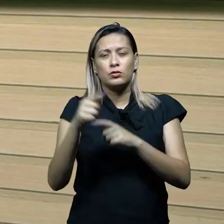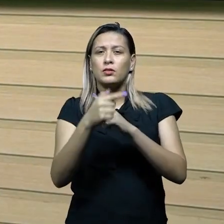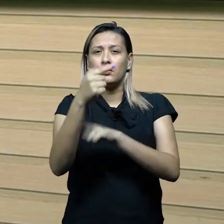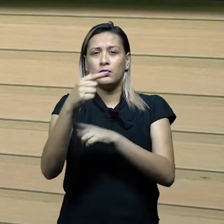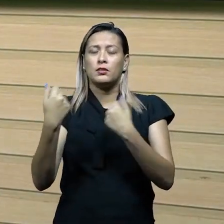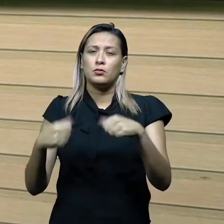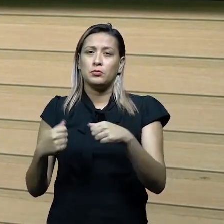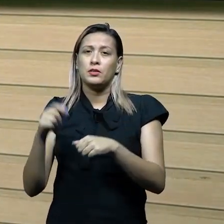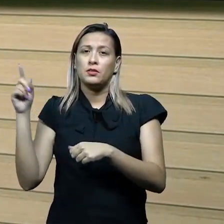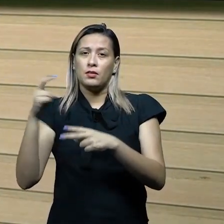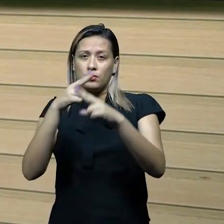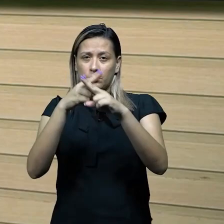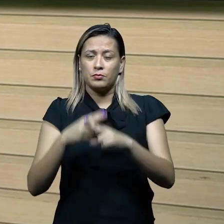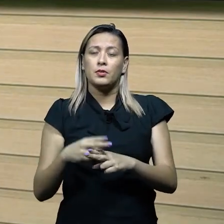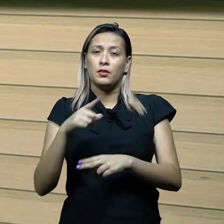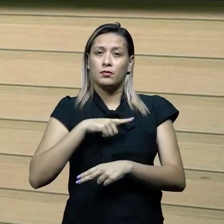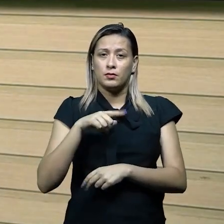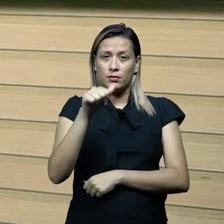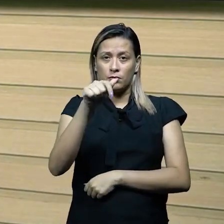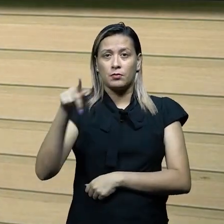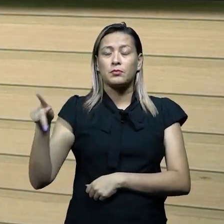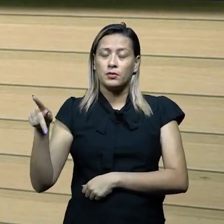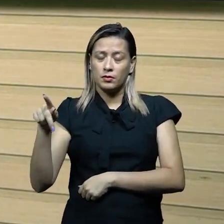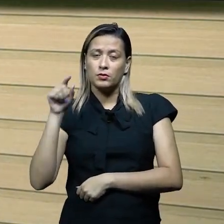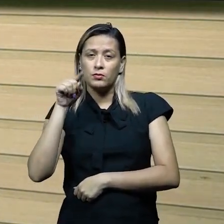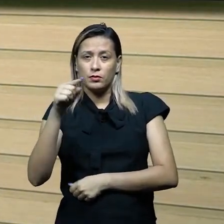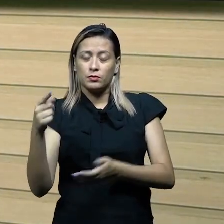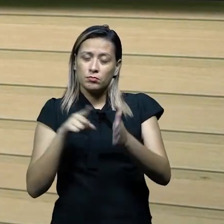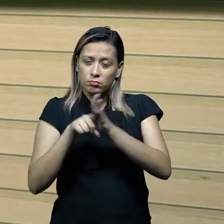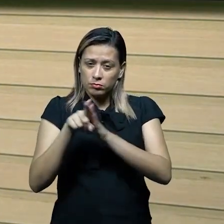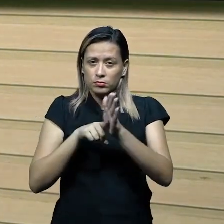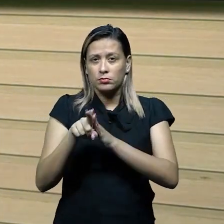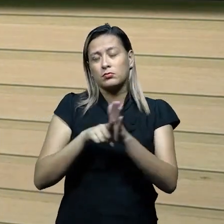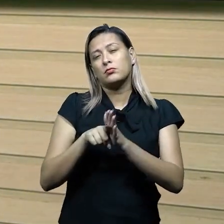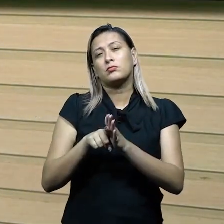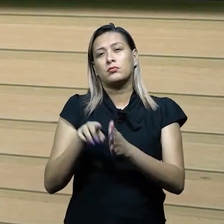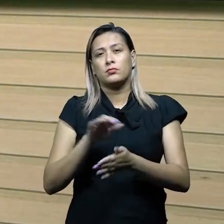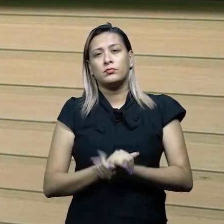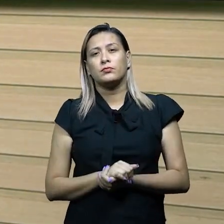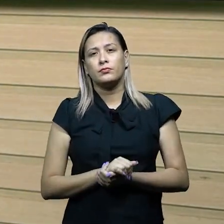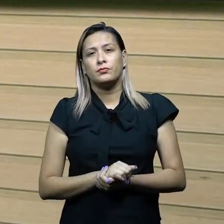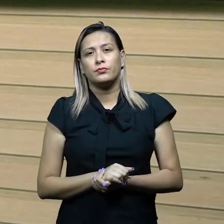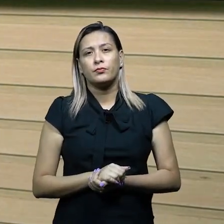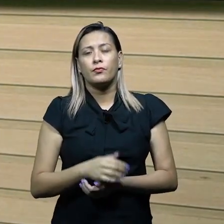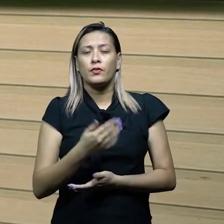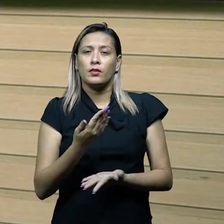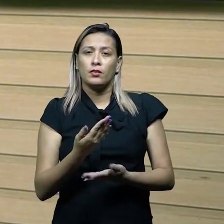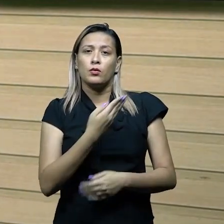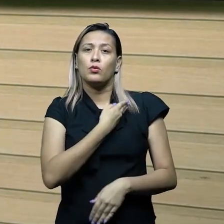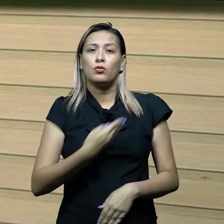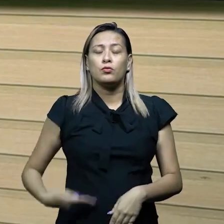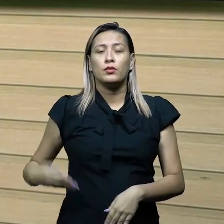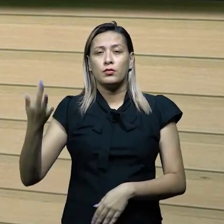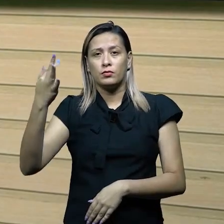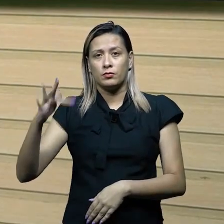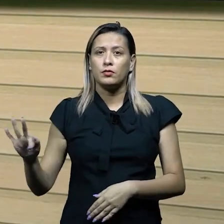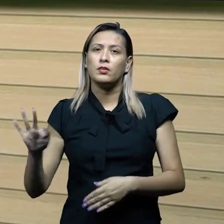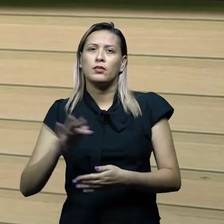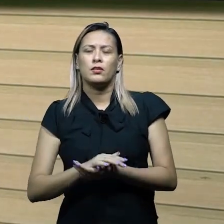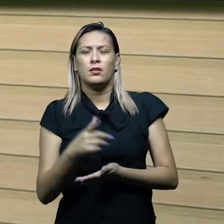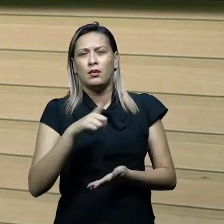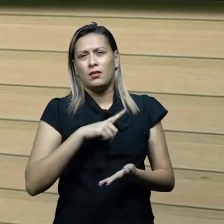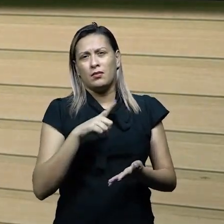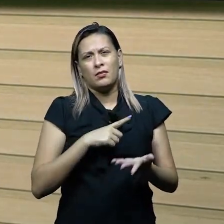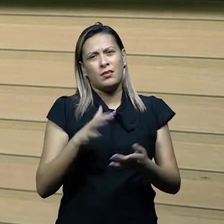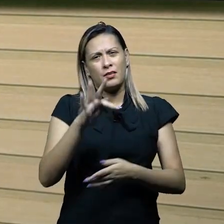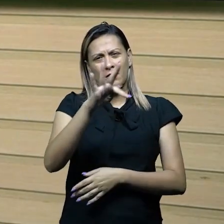seguinte que você tem que receber salário, tem que estar nessa conta na Caixa Econômica. Hoje tem um aplicativozinho do FGTS que você consulta. Recentemente o governo